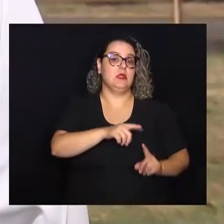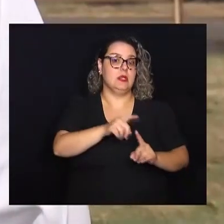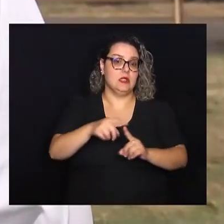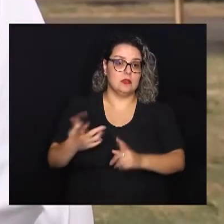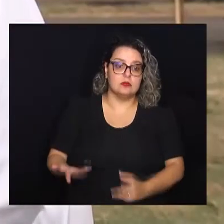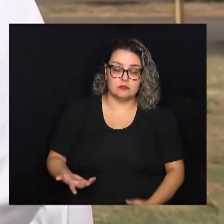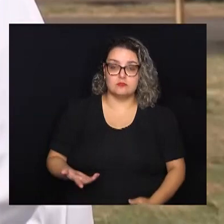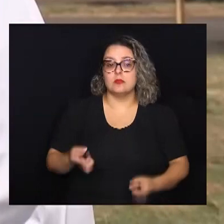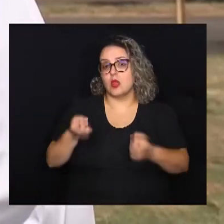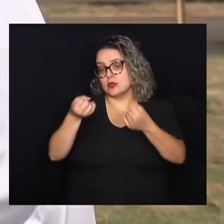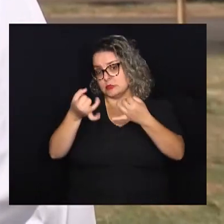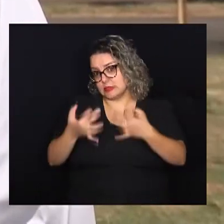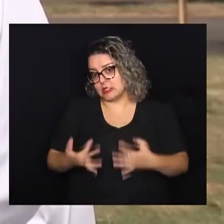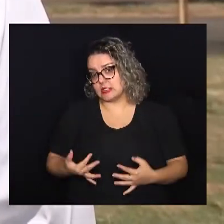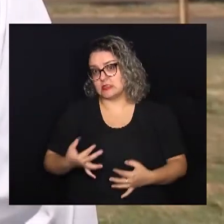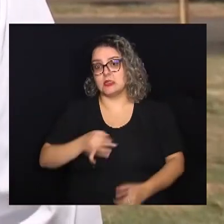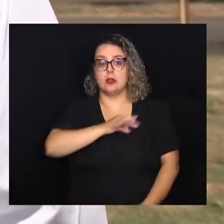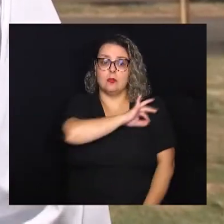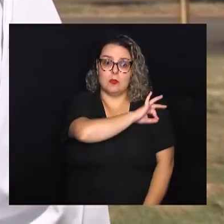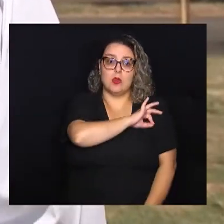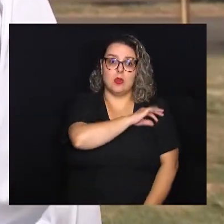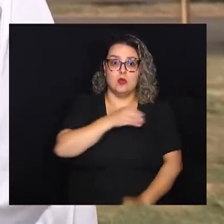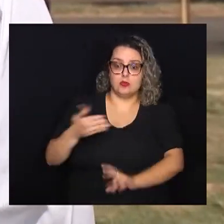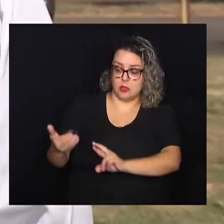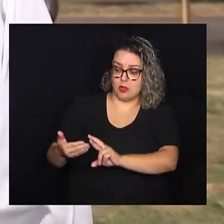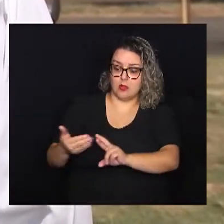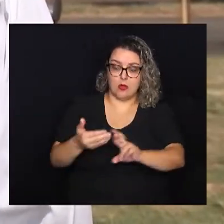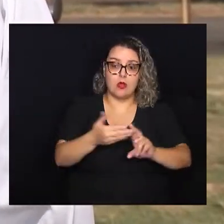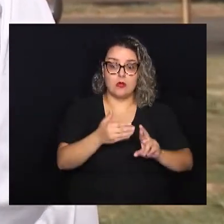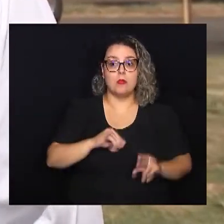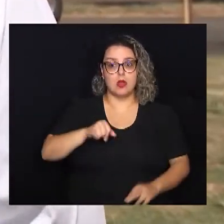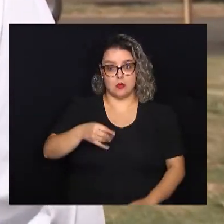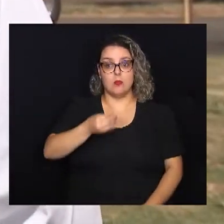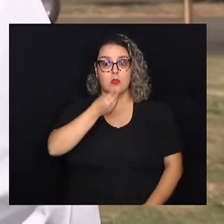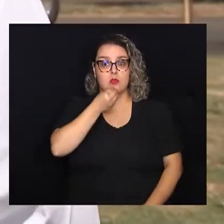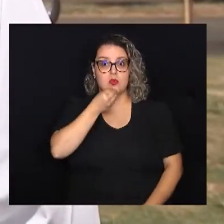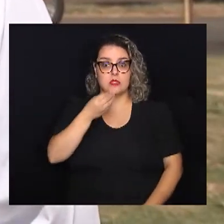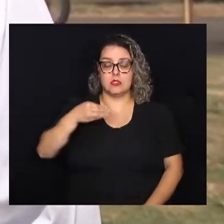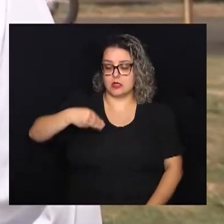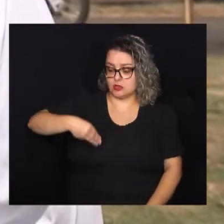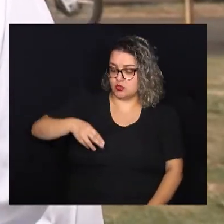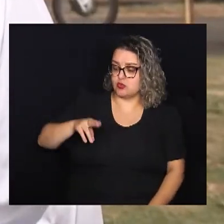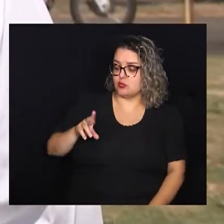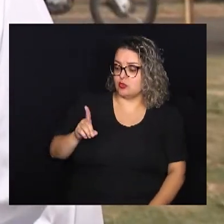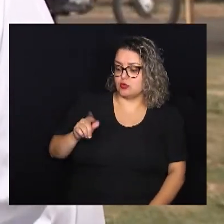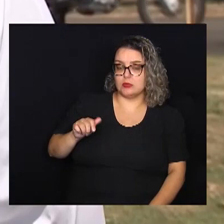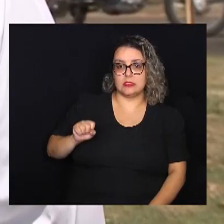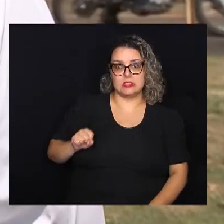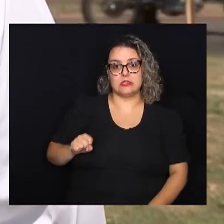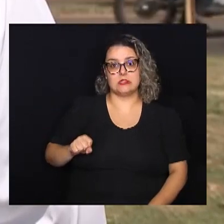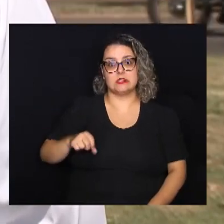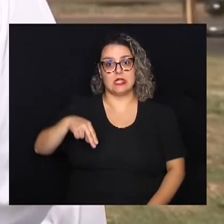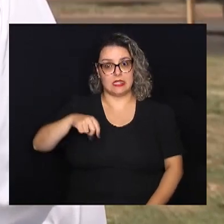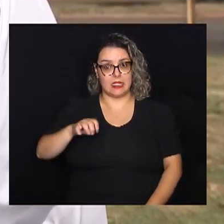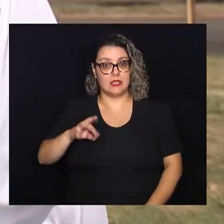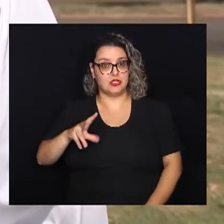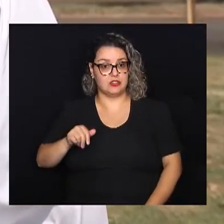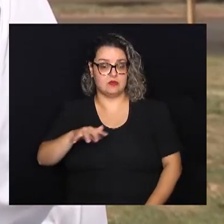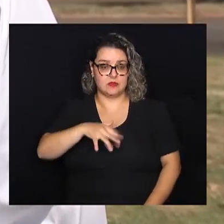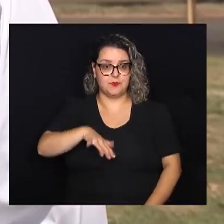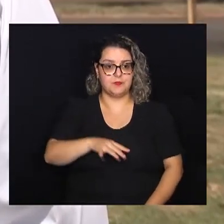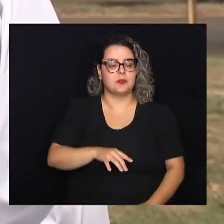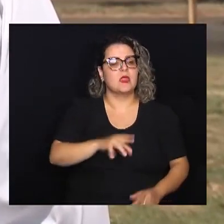da própria prefeitura Com referência aproveitamento das mudas nativas da região e essas espécies